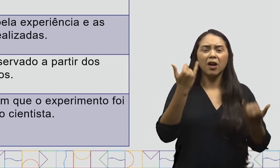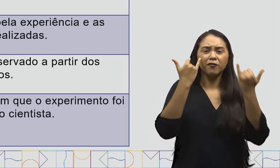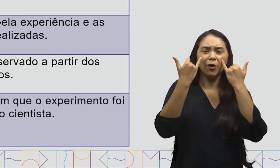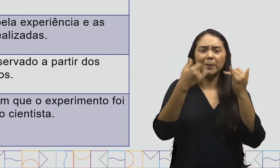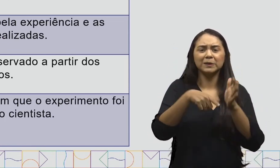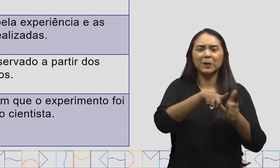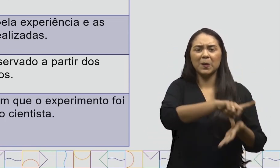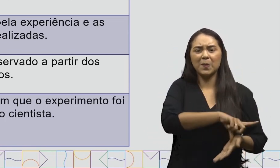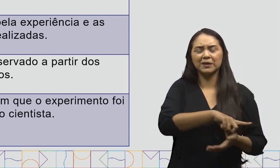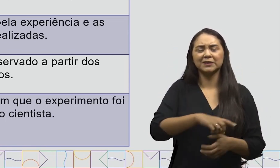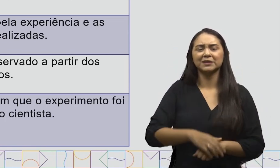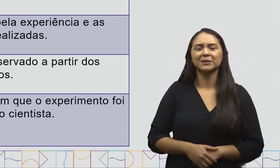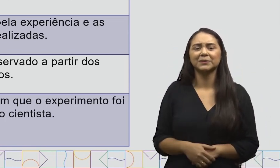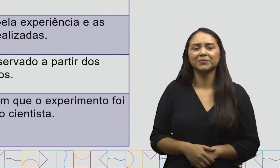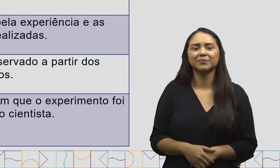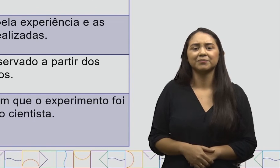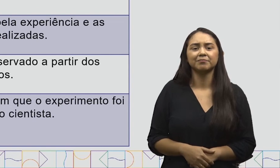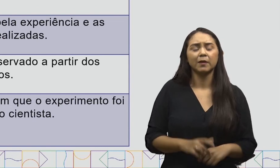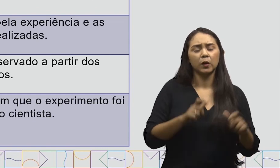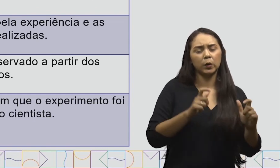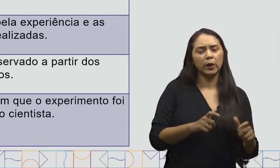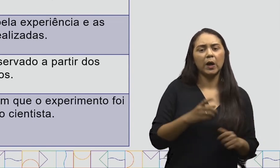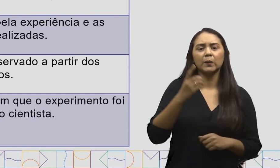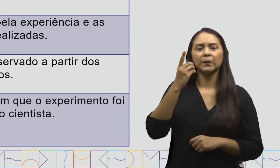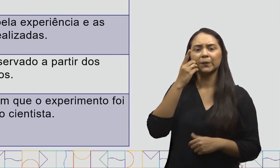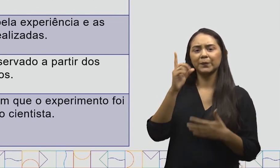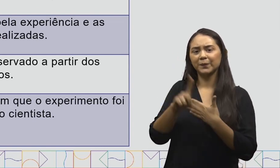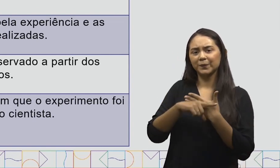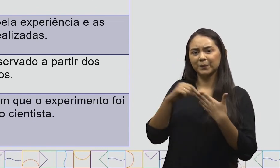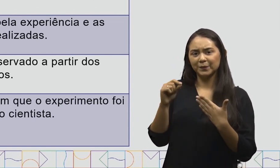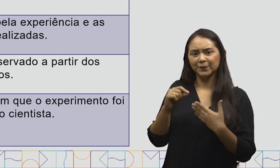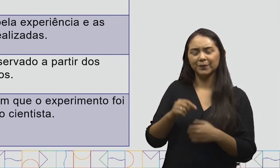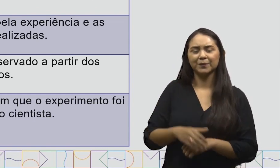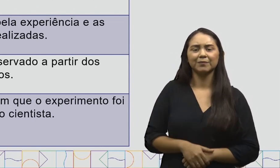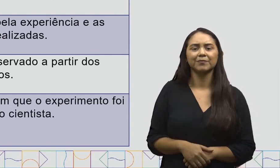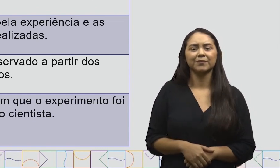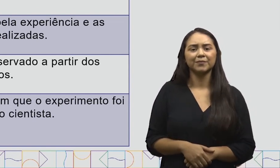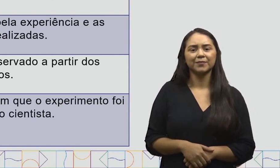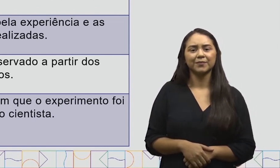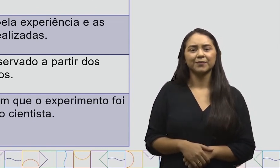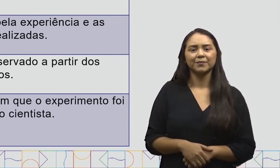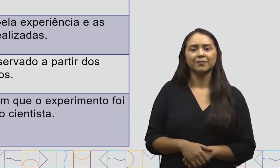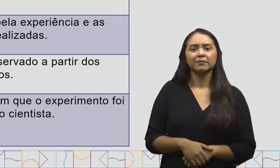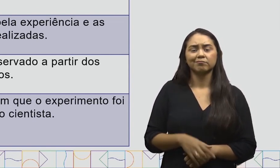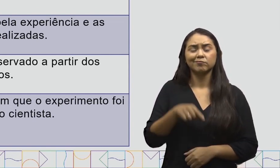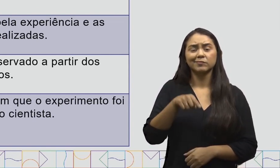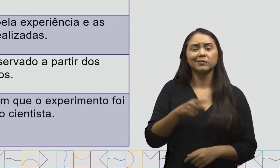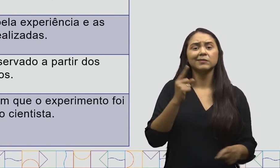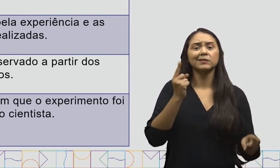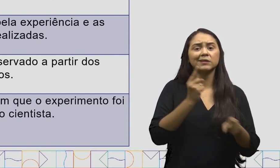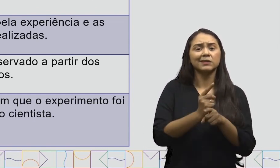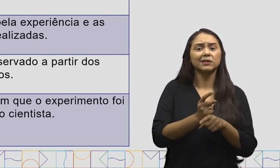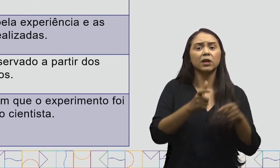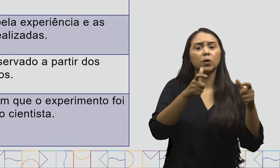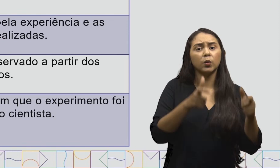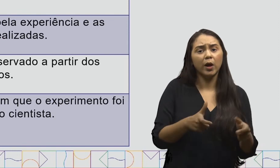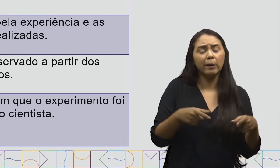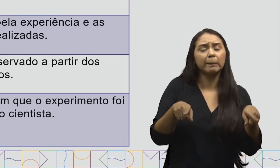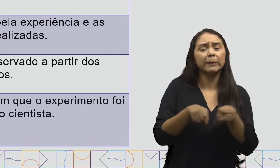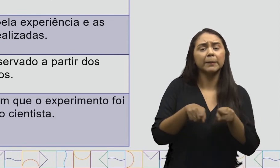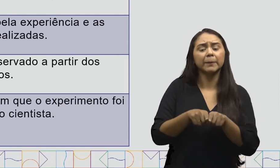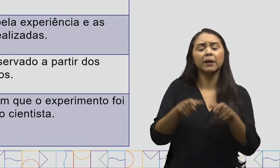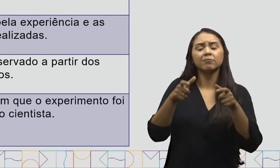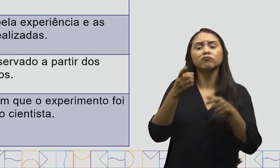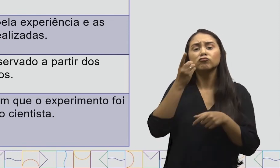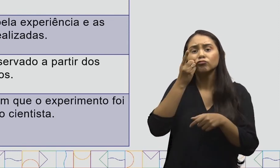obtidos através do experimento. Local, data e autor do experimento. Identificação do local e